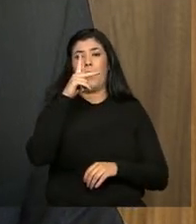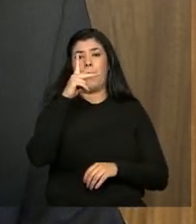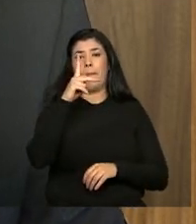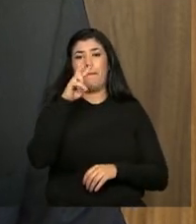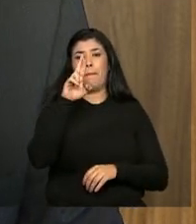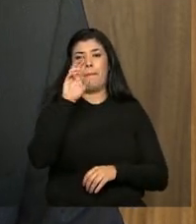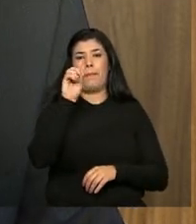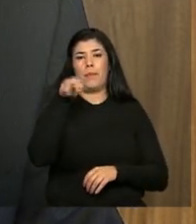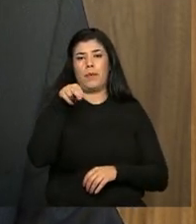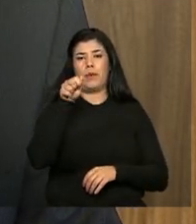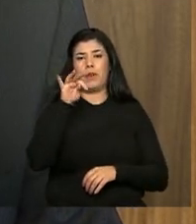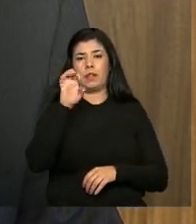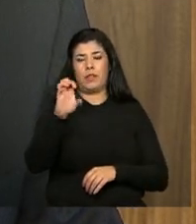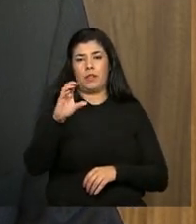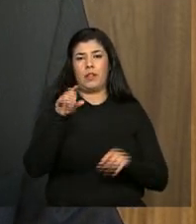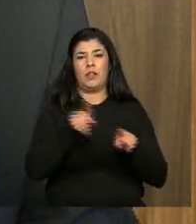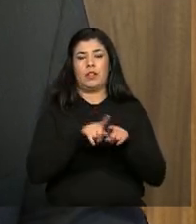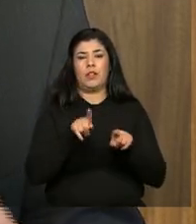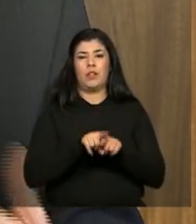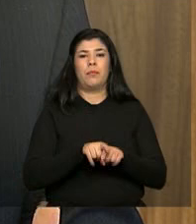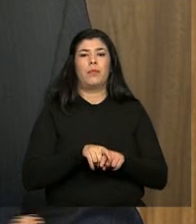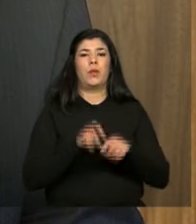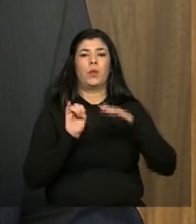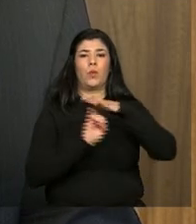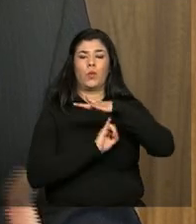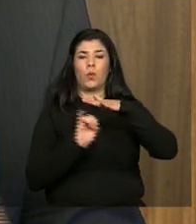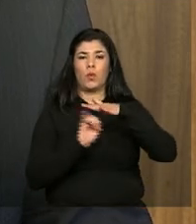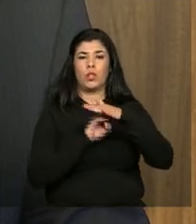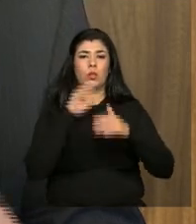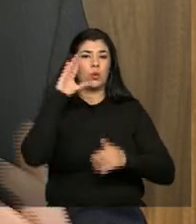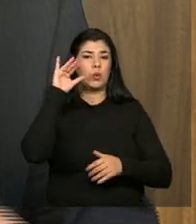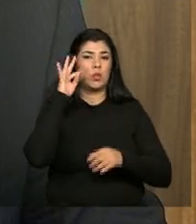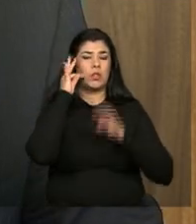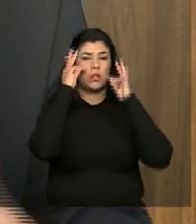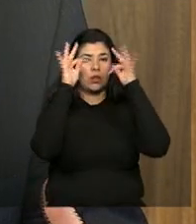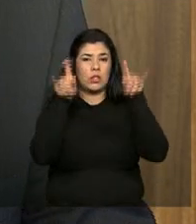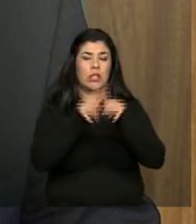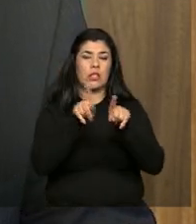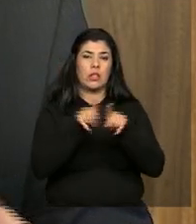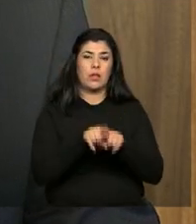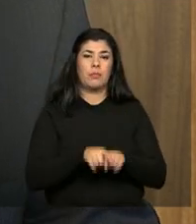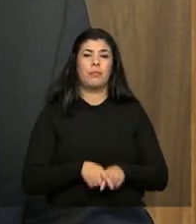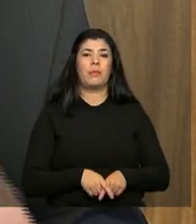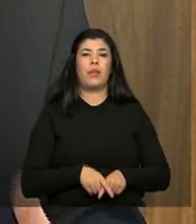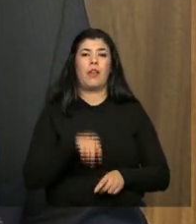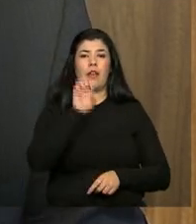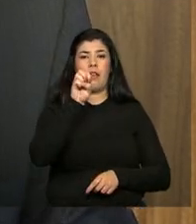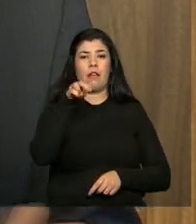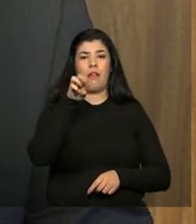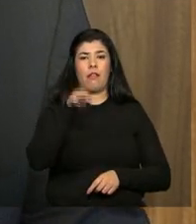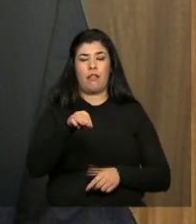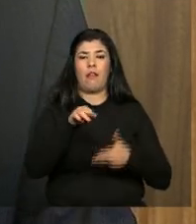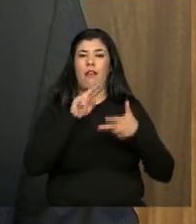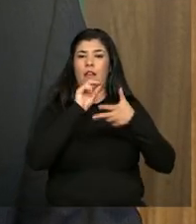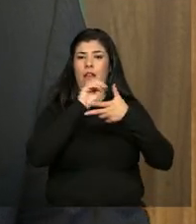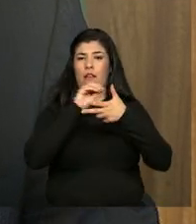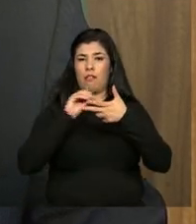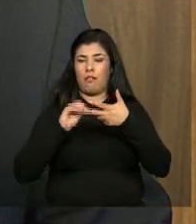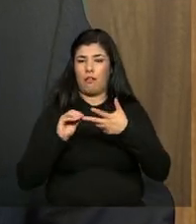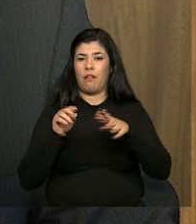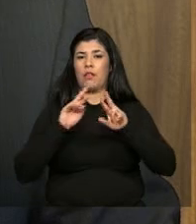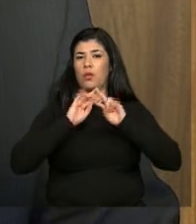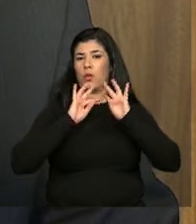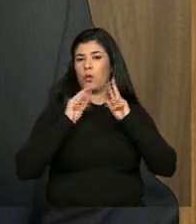hoje o o nosso Instituto Ciência e Tecnologia a formação o Enem que é um grande acesso o FIES e o ProUni